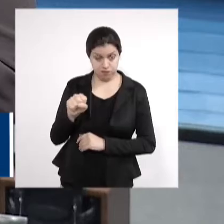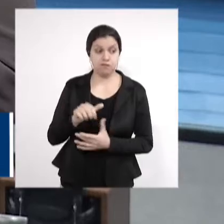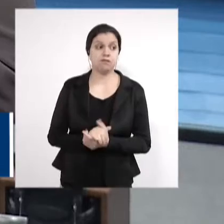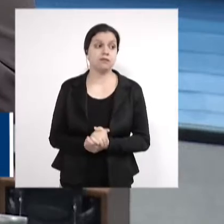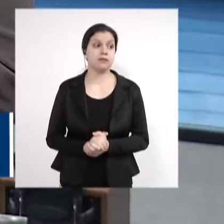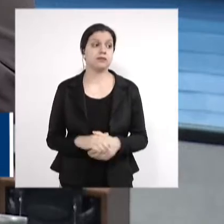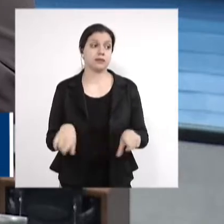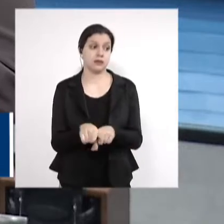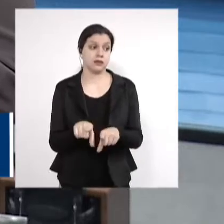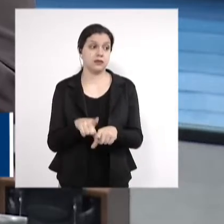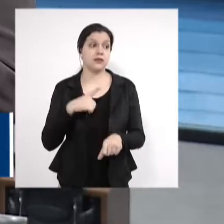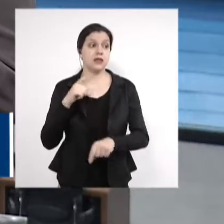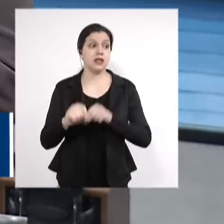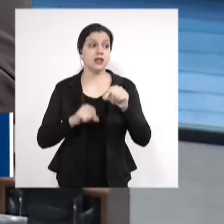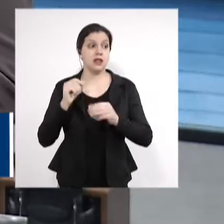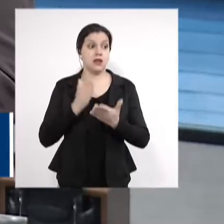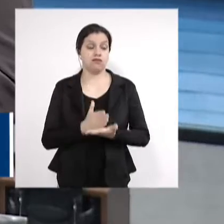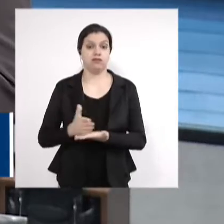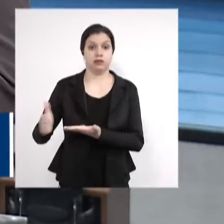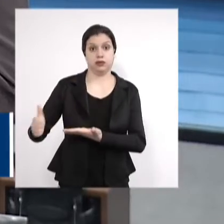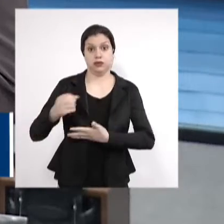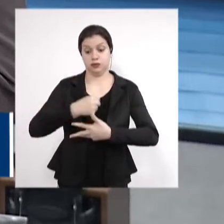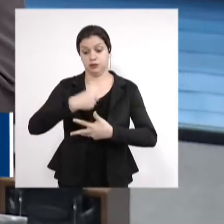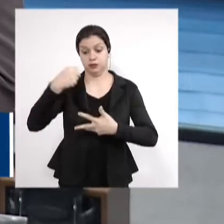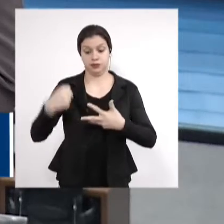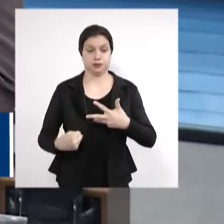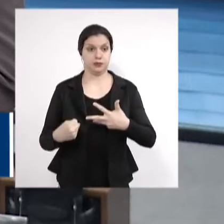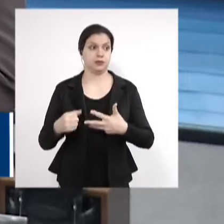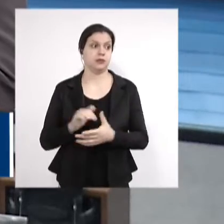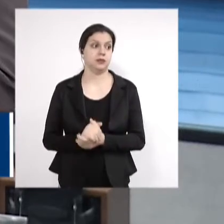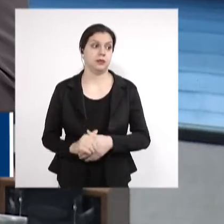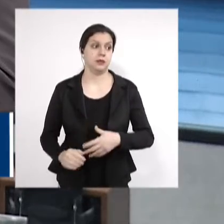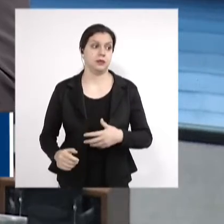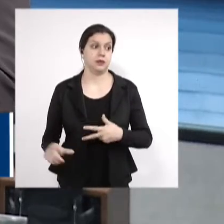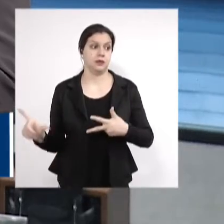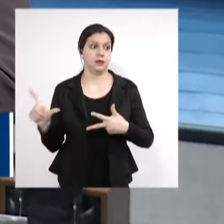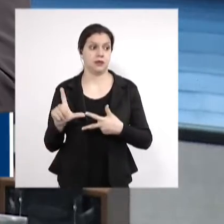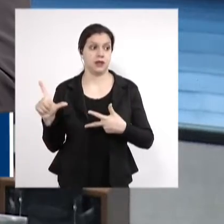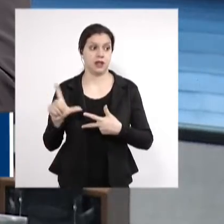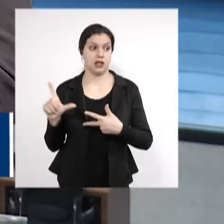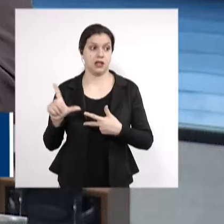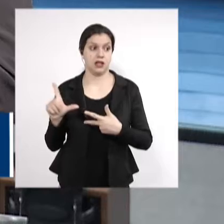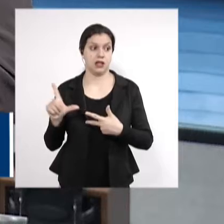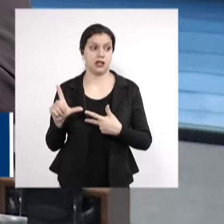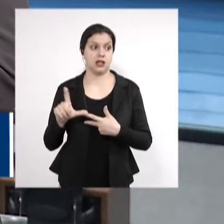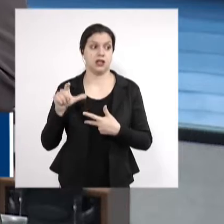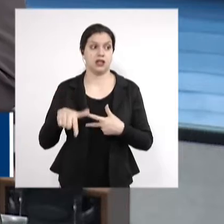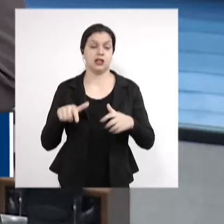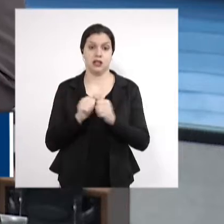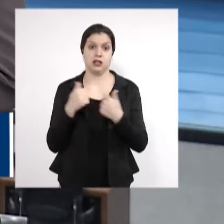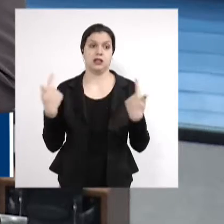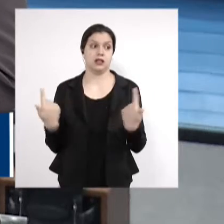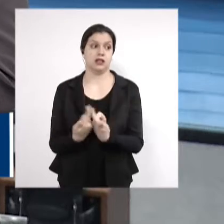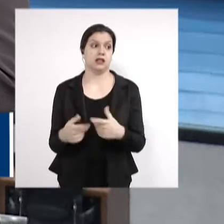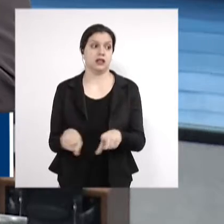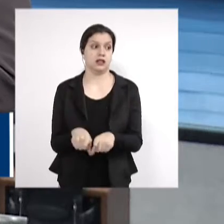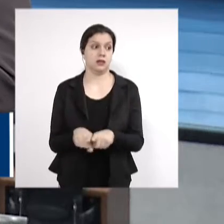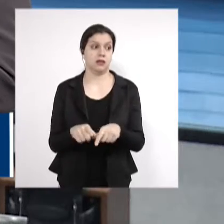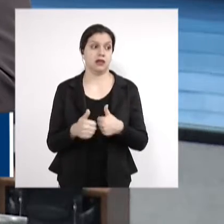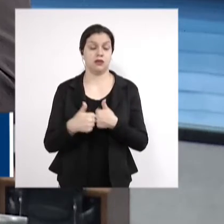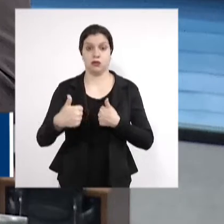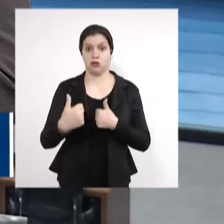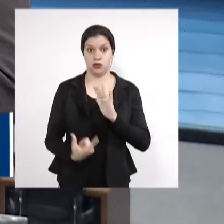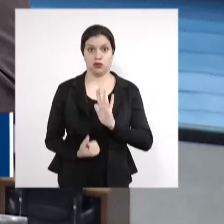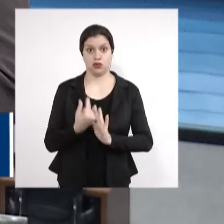também a fatia para os poderes, né? O Poder Legislativo, que inclui a Assembleia e também o Tribunal de Contas